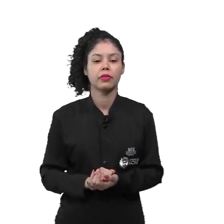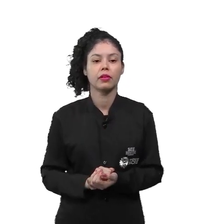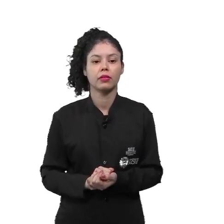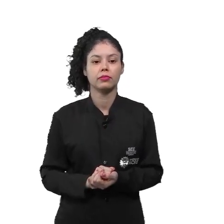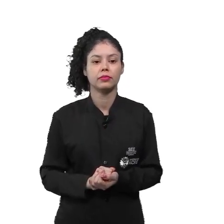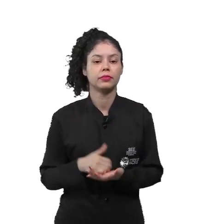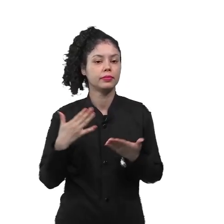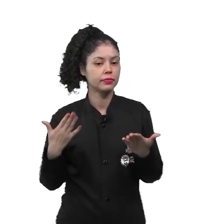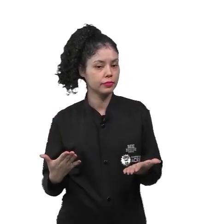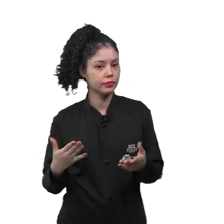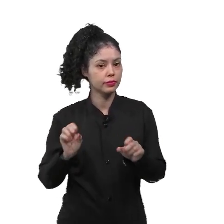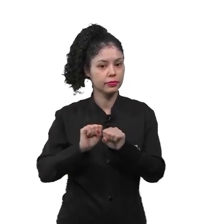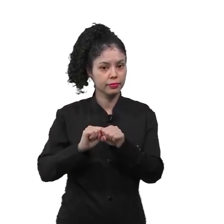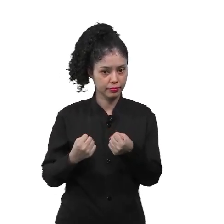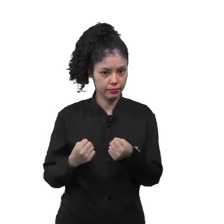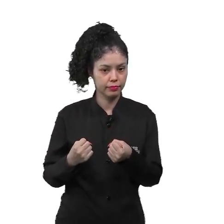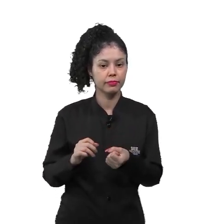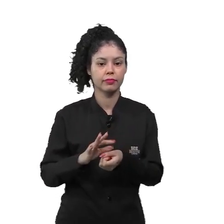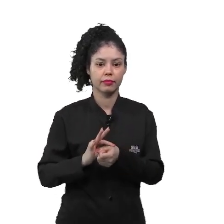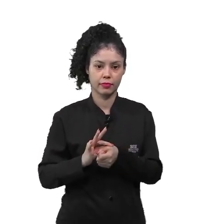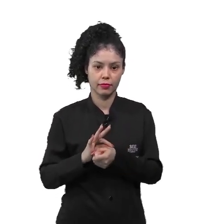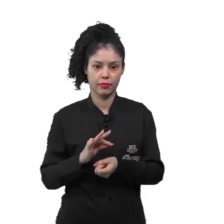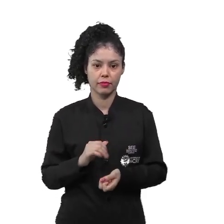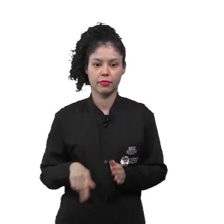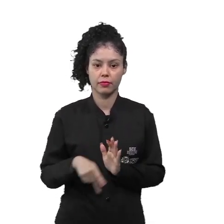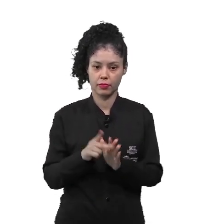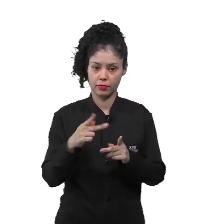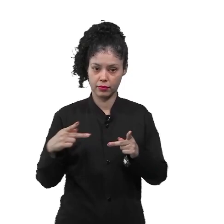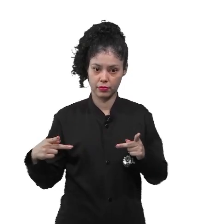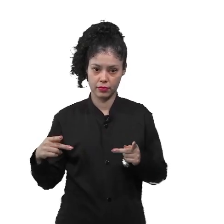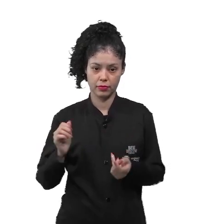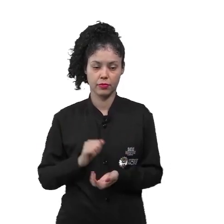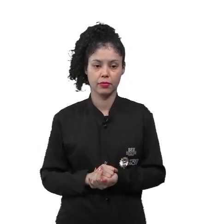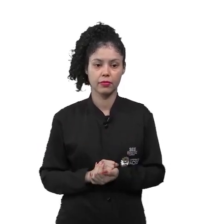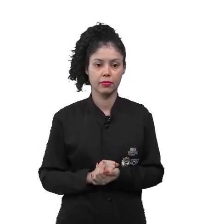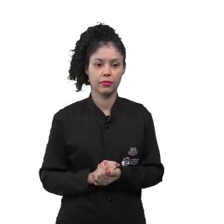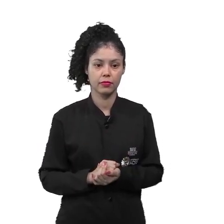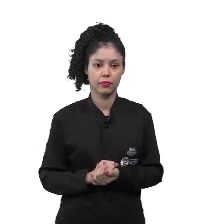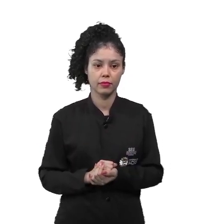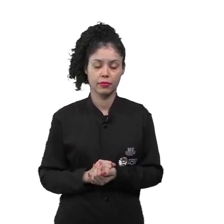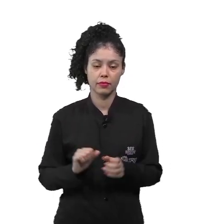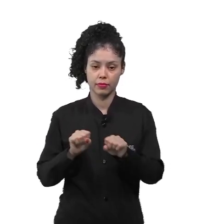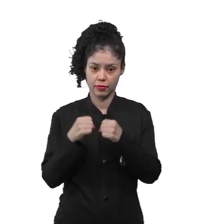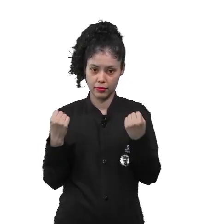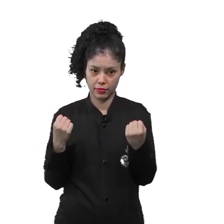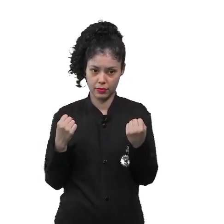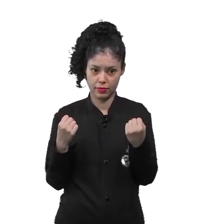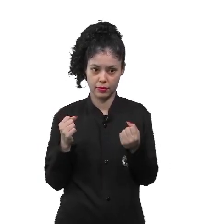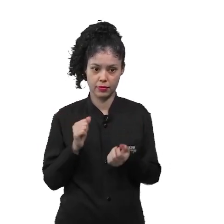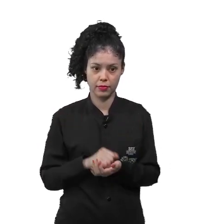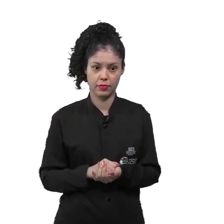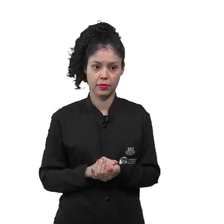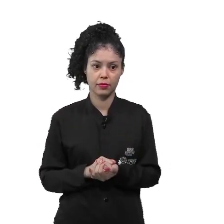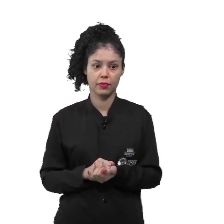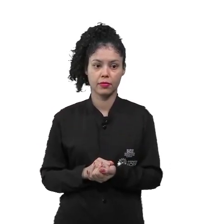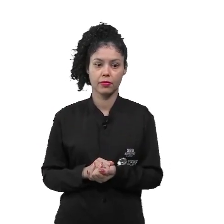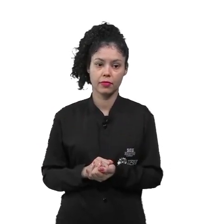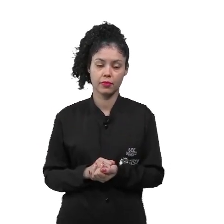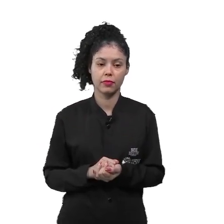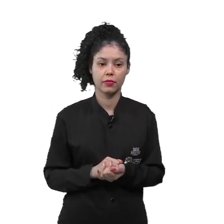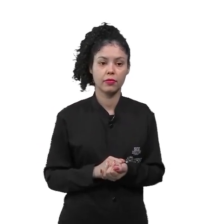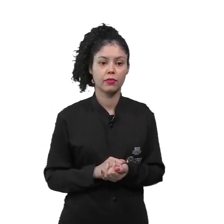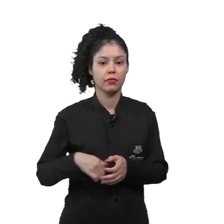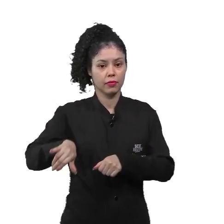que é a enzima que vai quebrar ali as proteínas. Né? Para fazer a quebra ali dos lipídios, né,